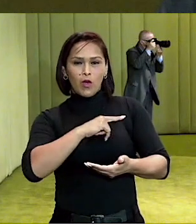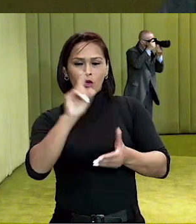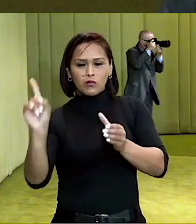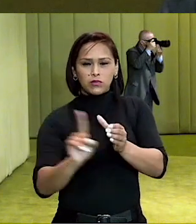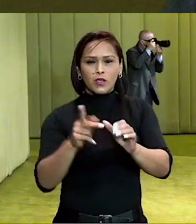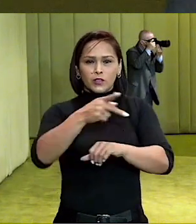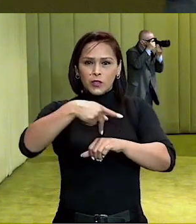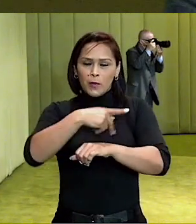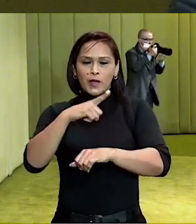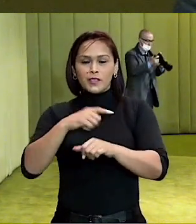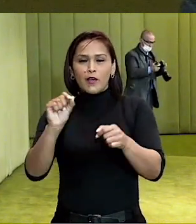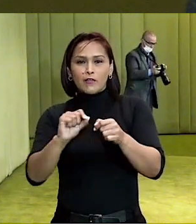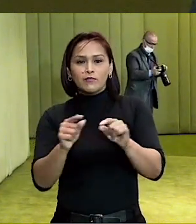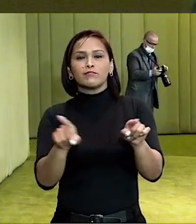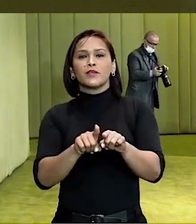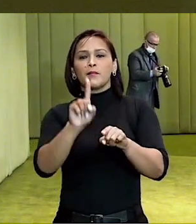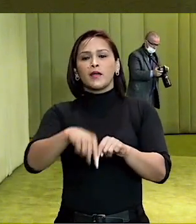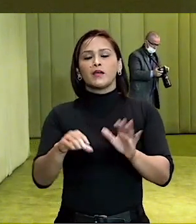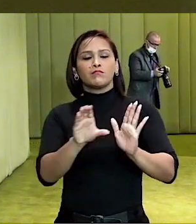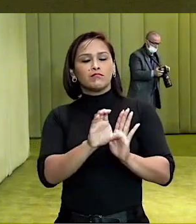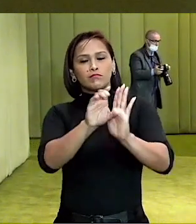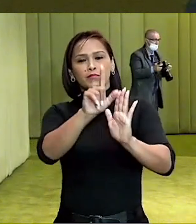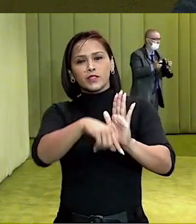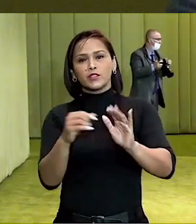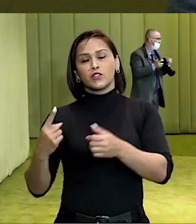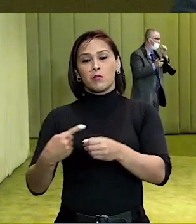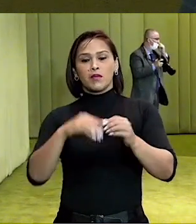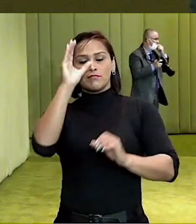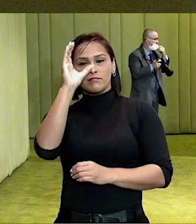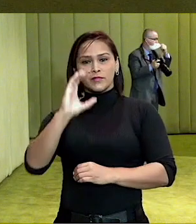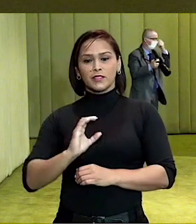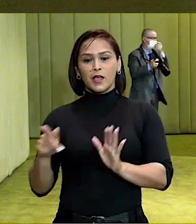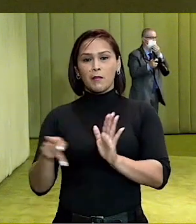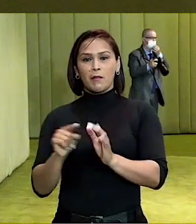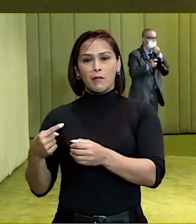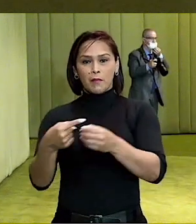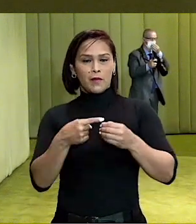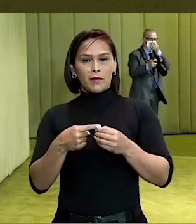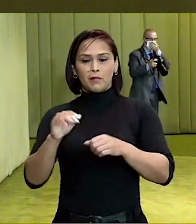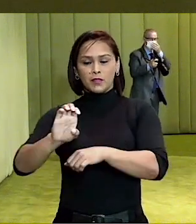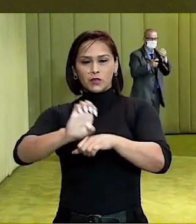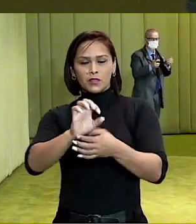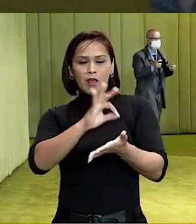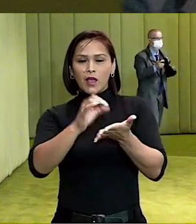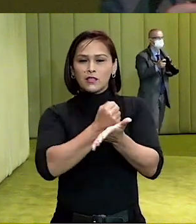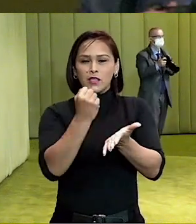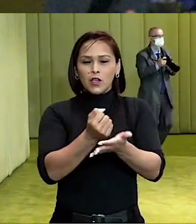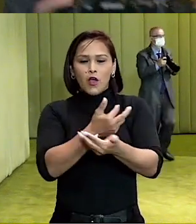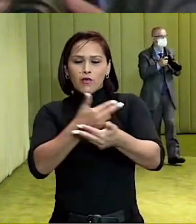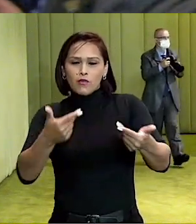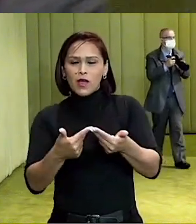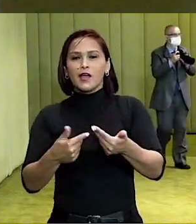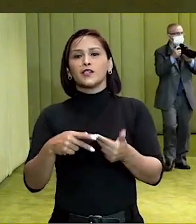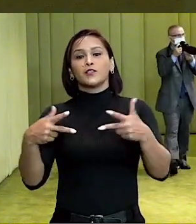entre outras realizações, o estabelecimento de uma cidadania regional, a assinatura de acordos de